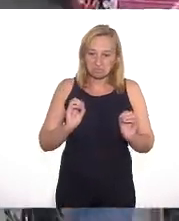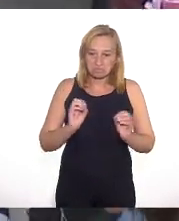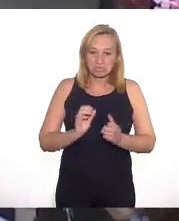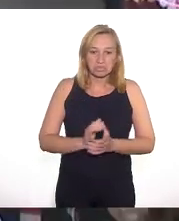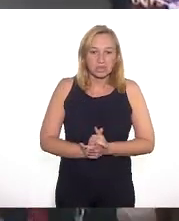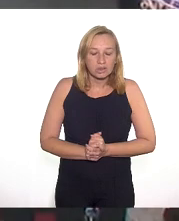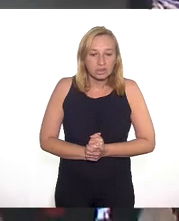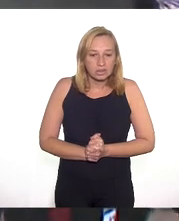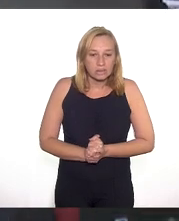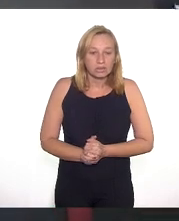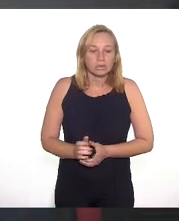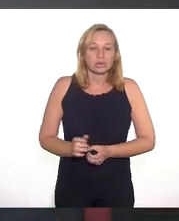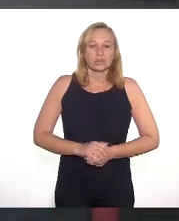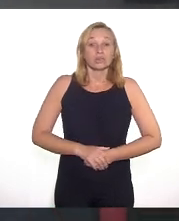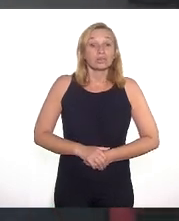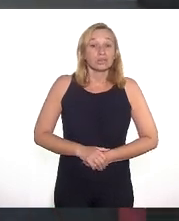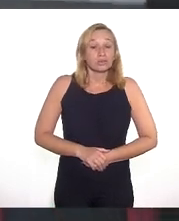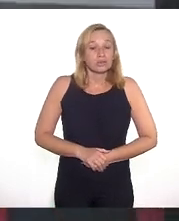precisarem.